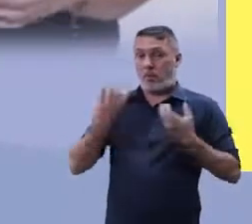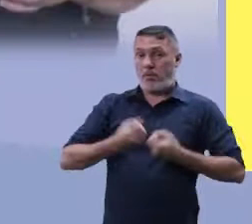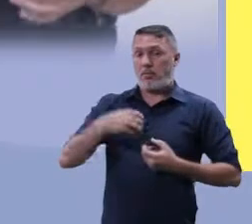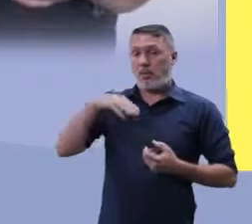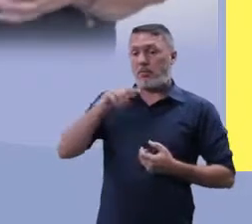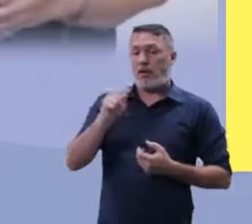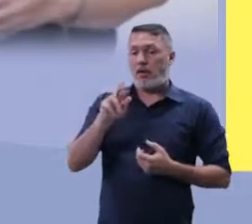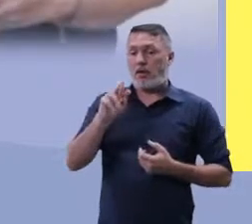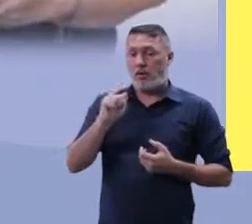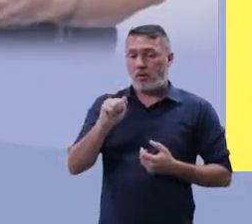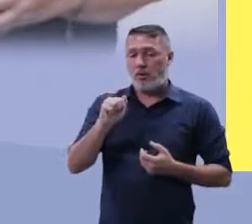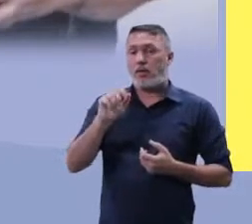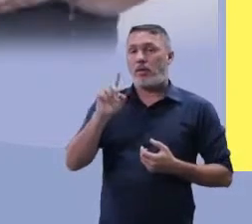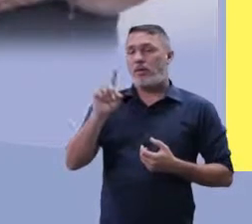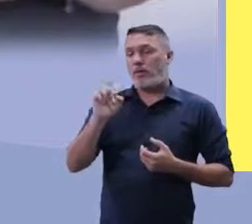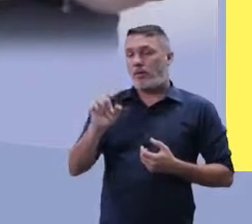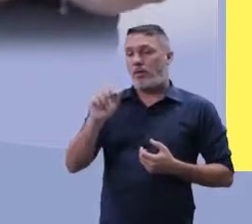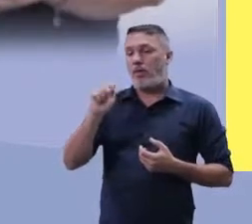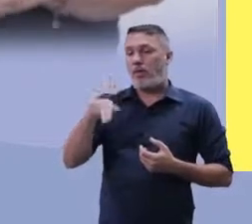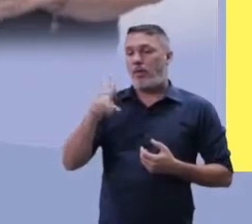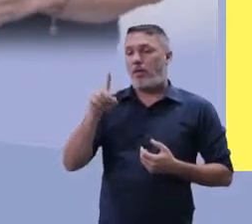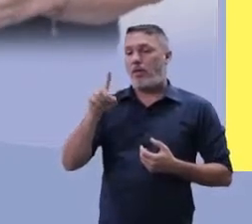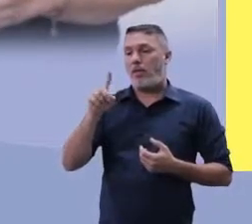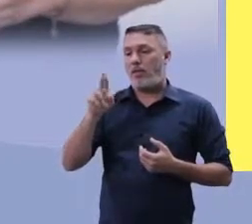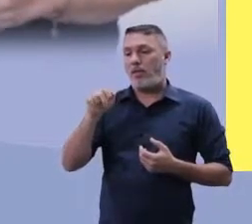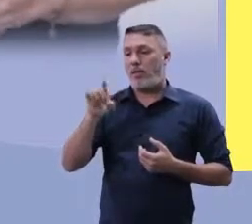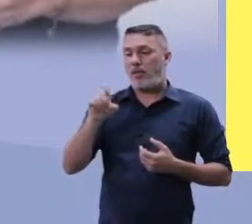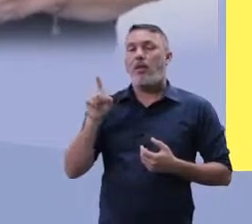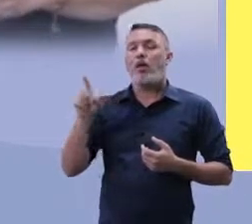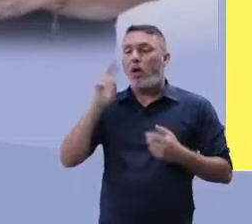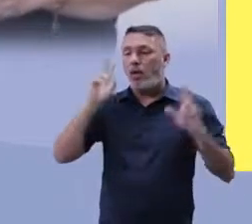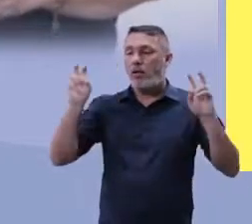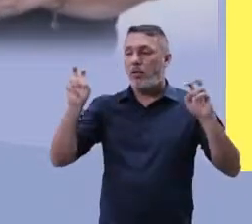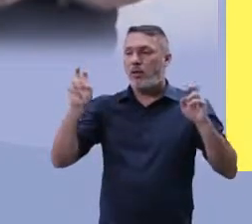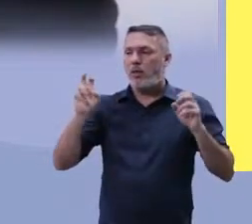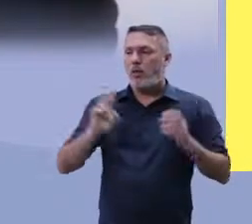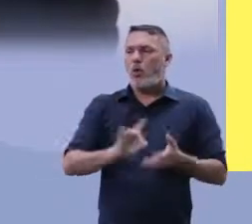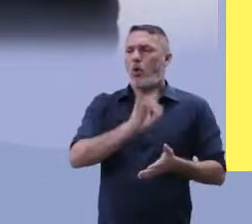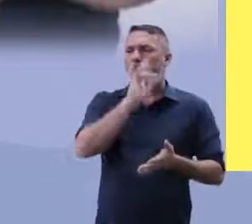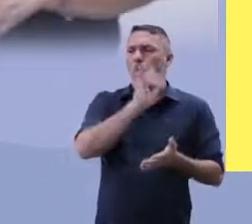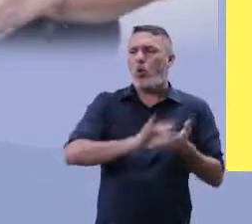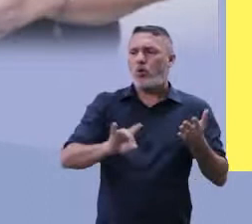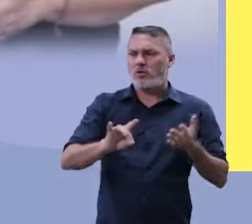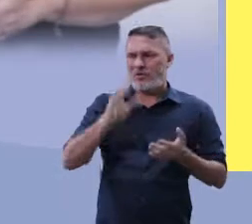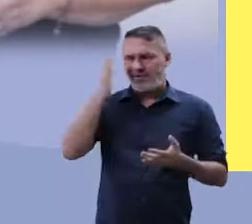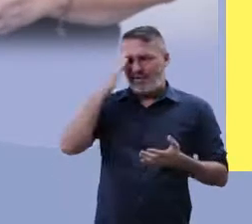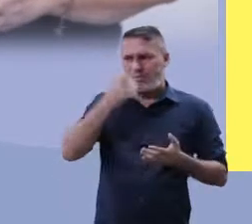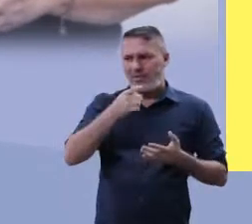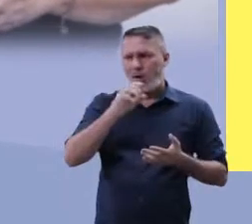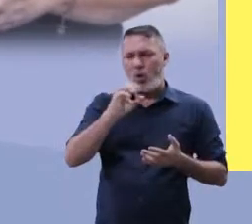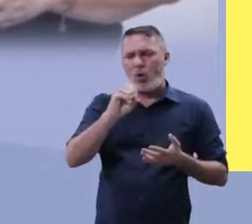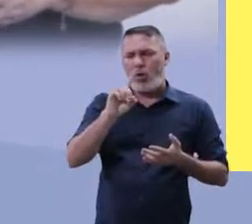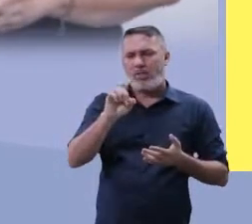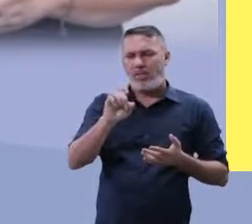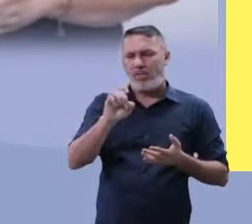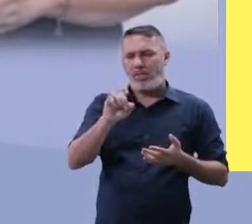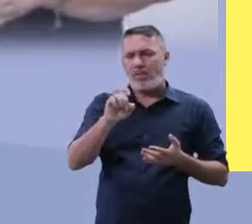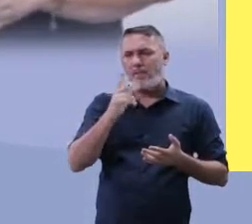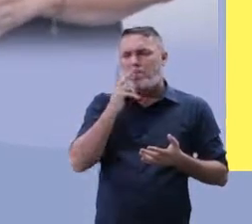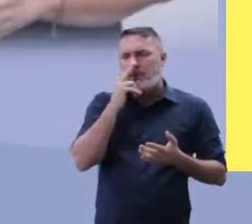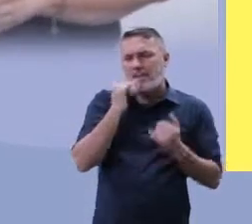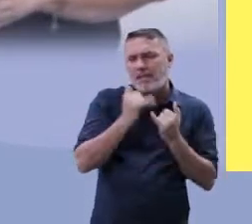poema de Mário de Andrade chamado Ode ao Burguês. Você sabe o que é ode? Ode é